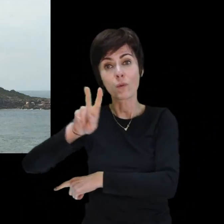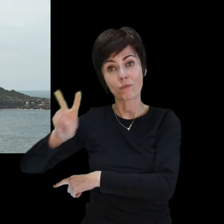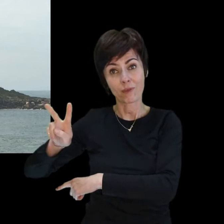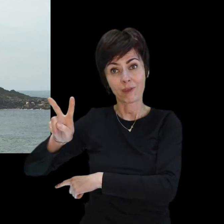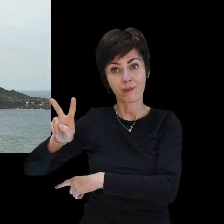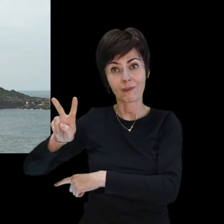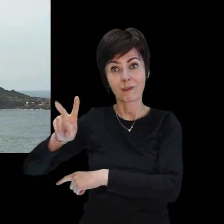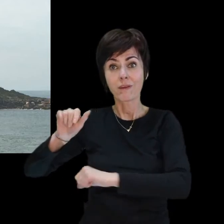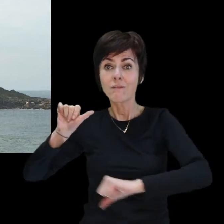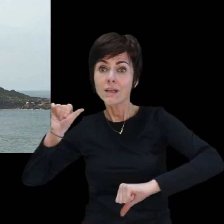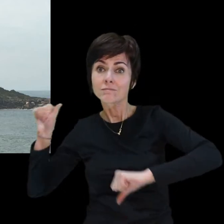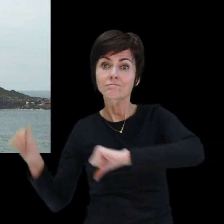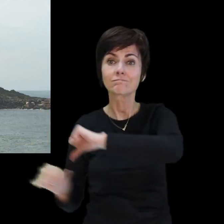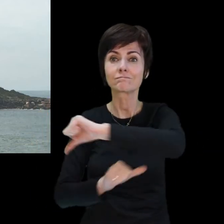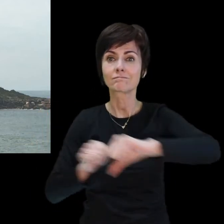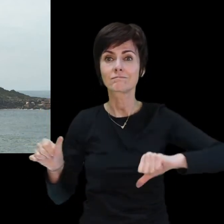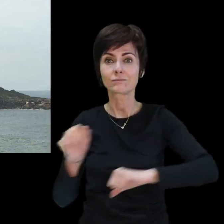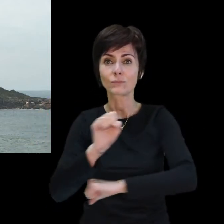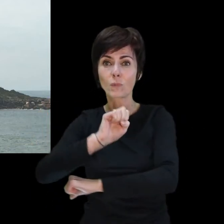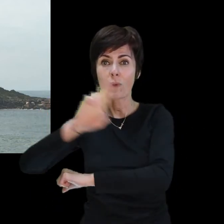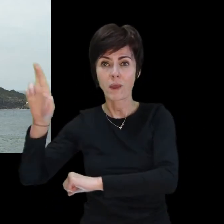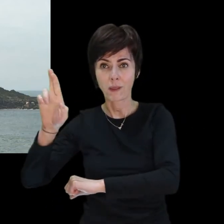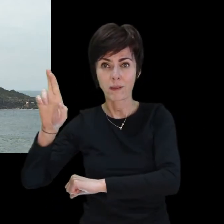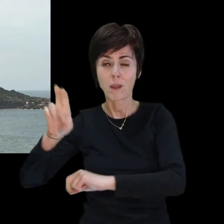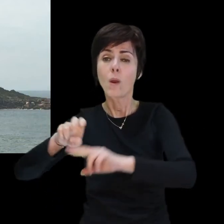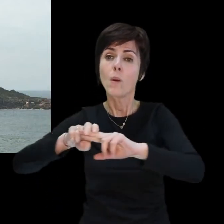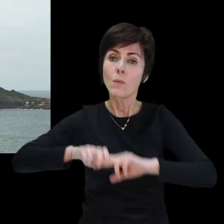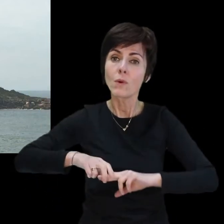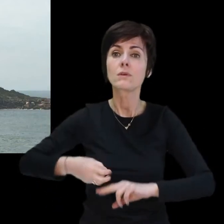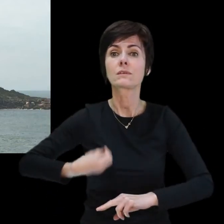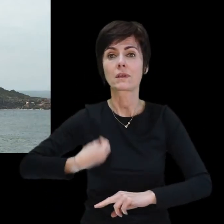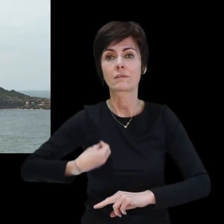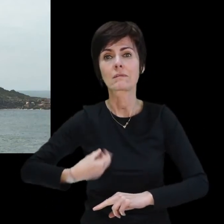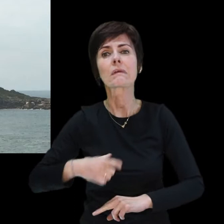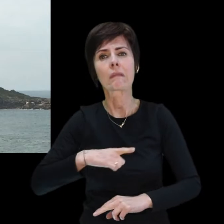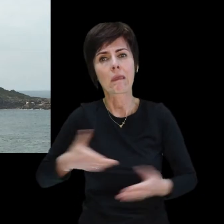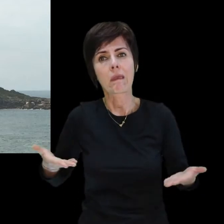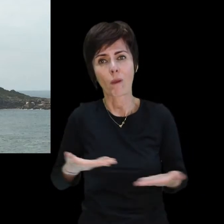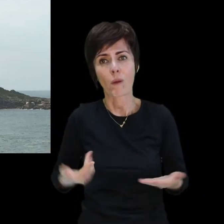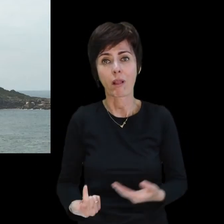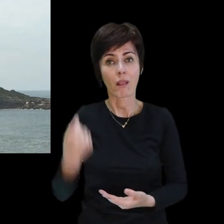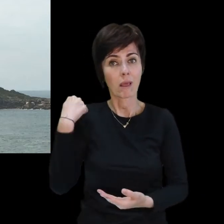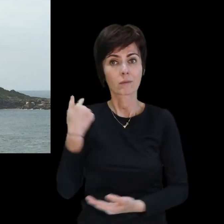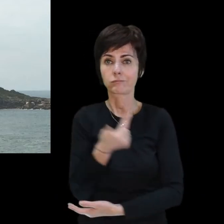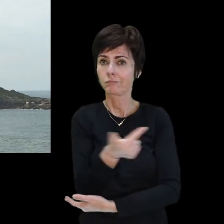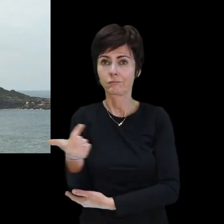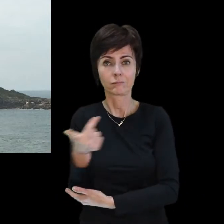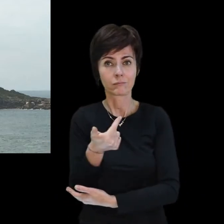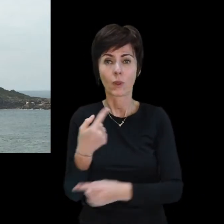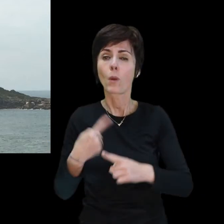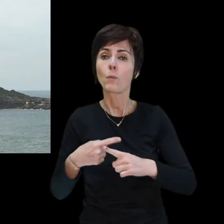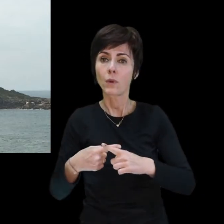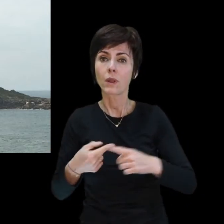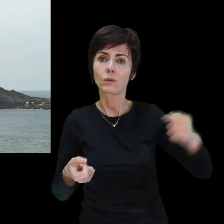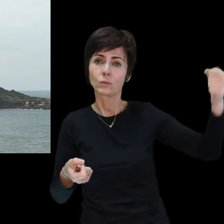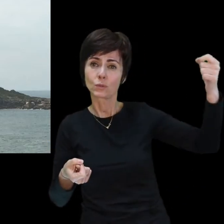foi sendo formado na estratosfera e, ao filtrar esse ozônio, a vida foi possível no planeta. Antes disso, não era